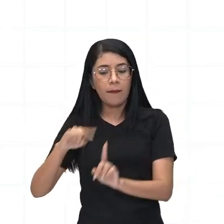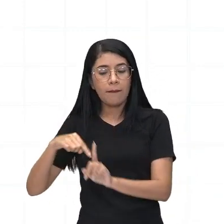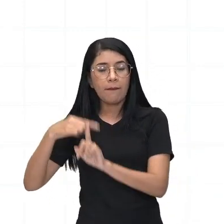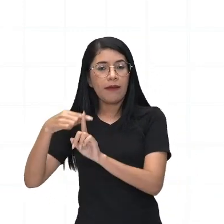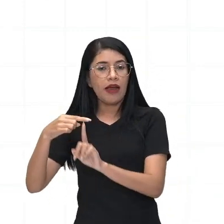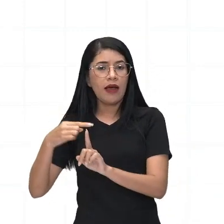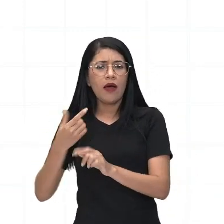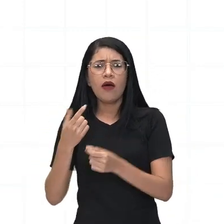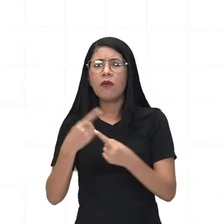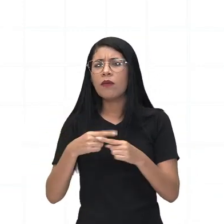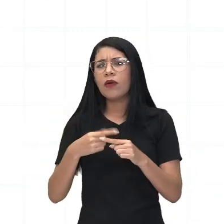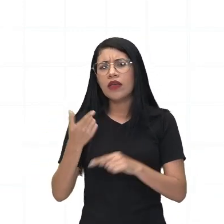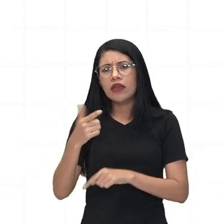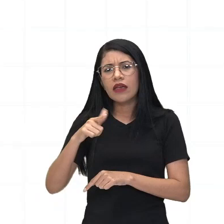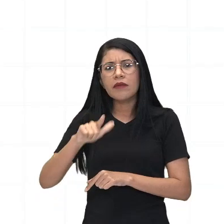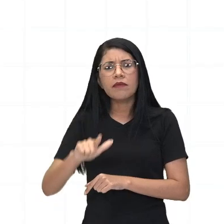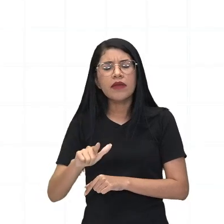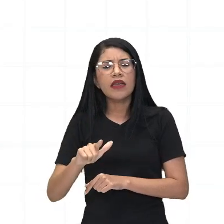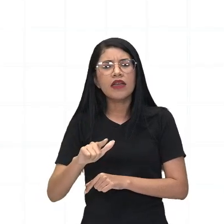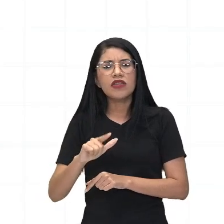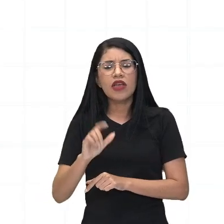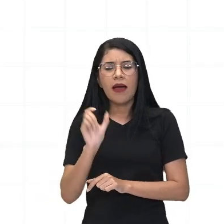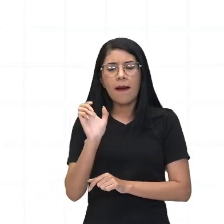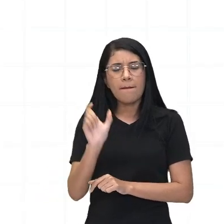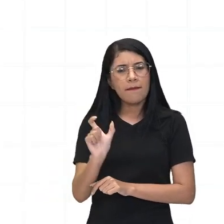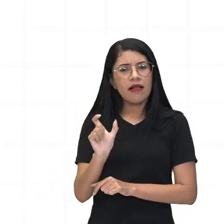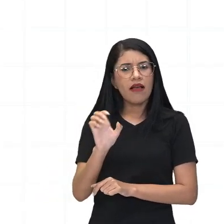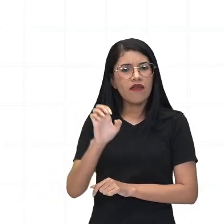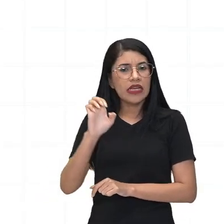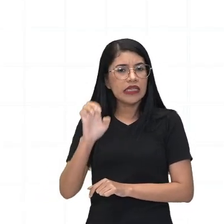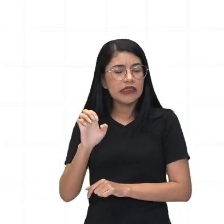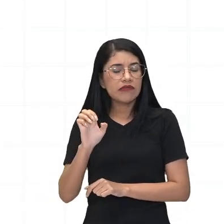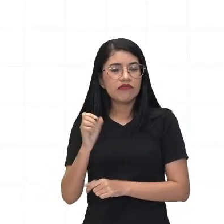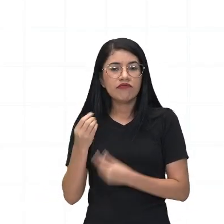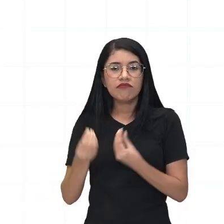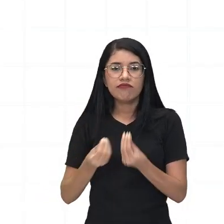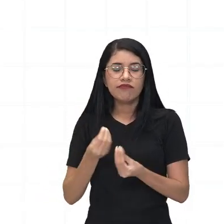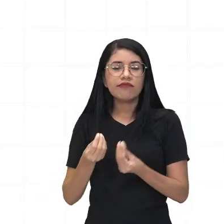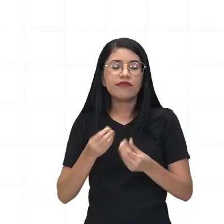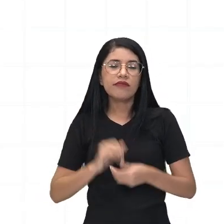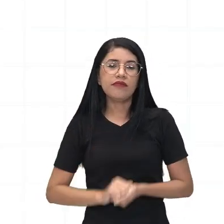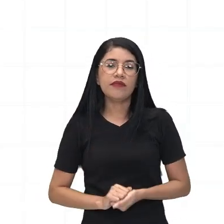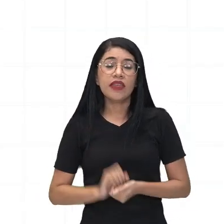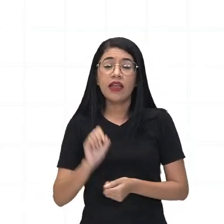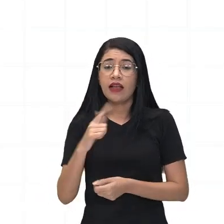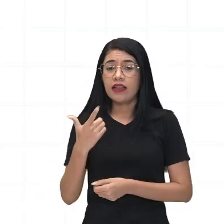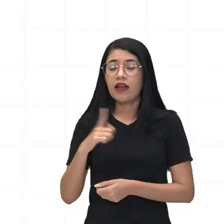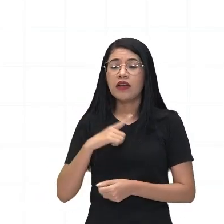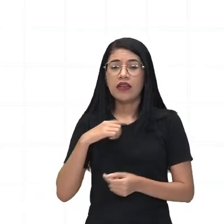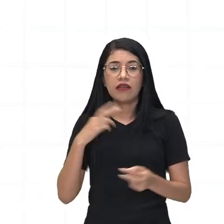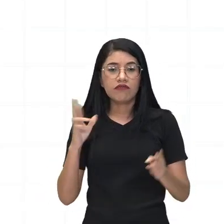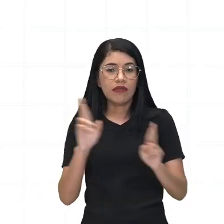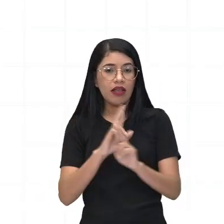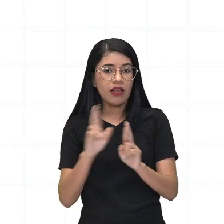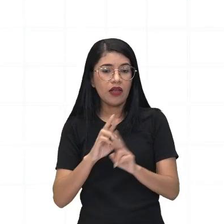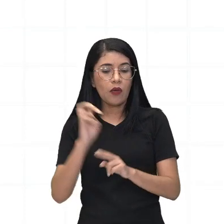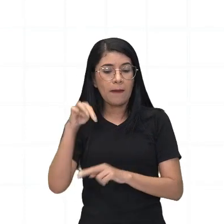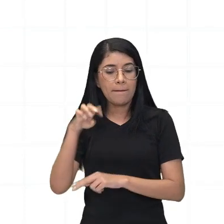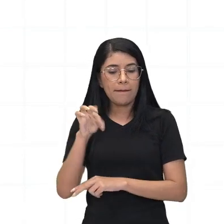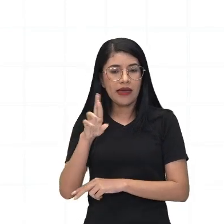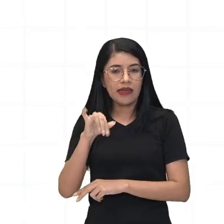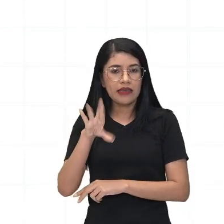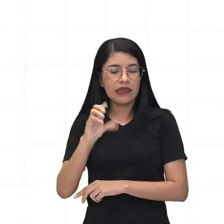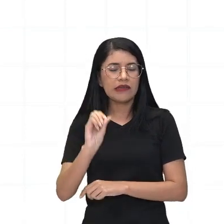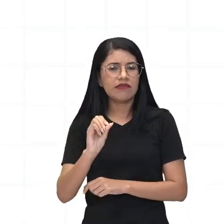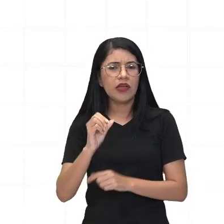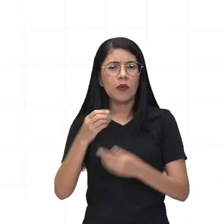que ele repete tanto essa conjunção? Obviamente tem a ver com a métrica, Lembra aí que os